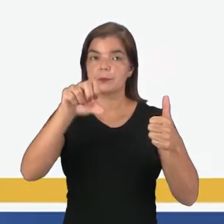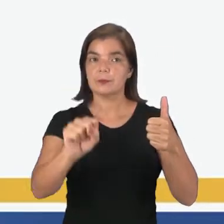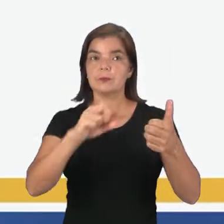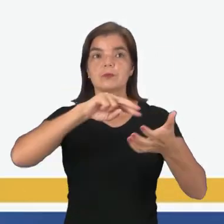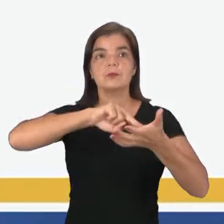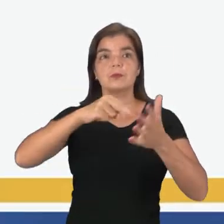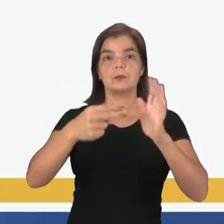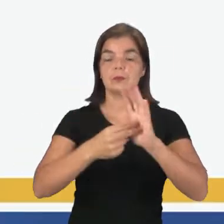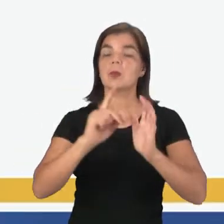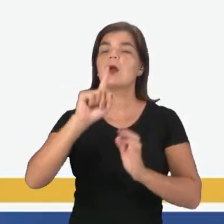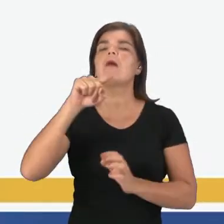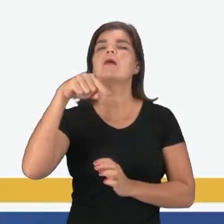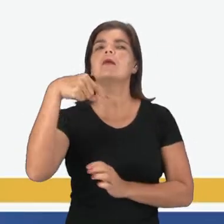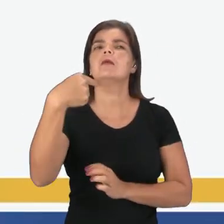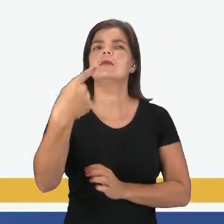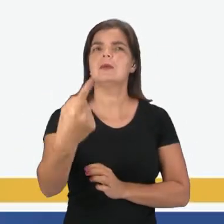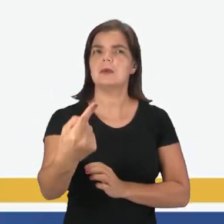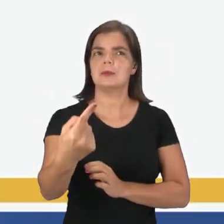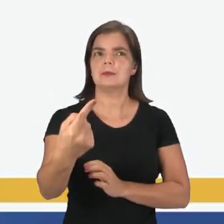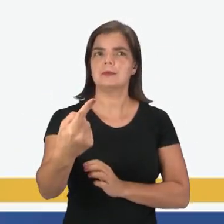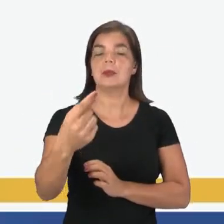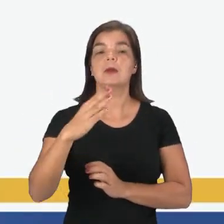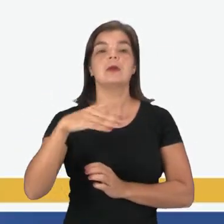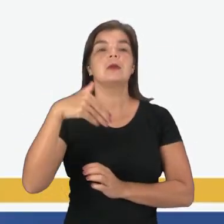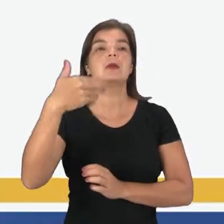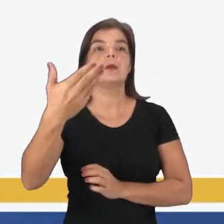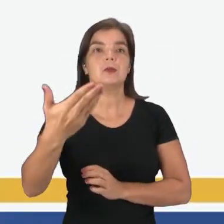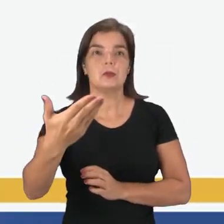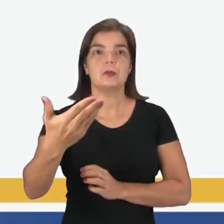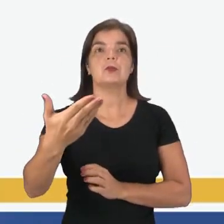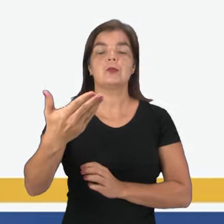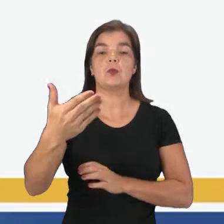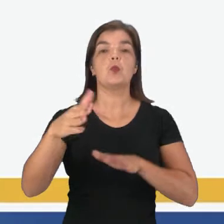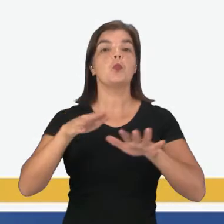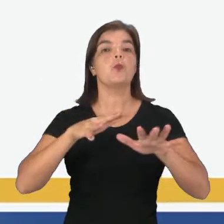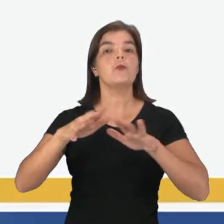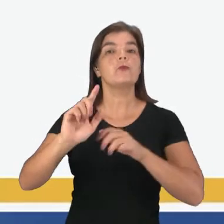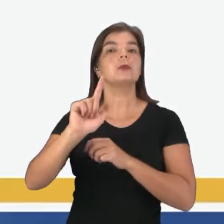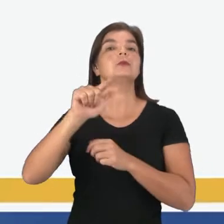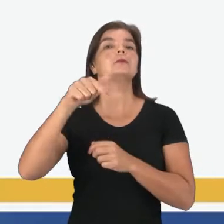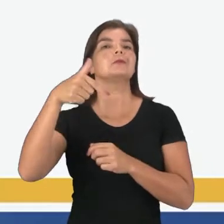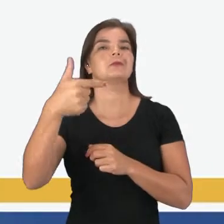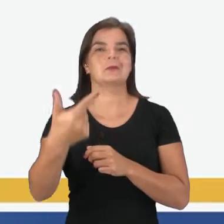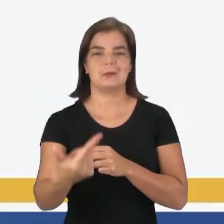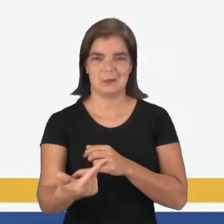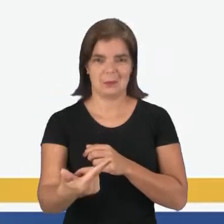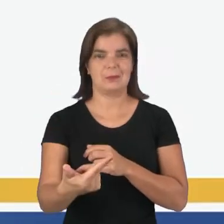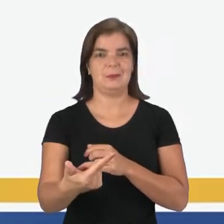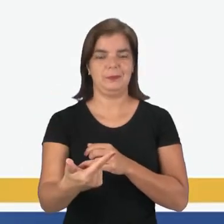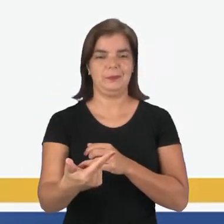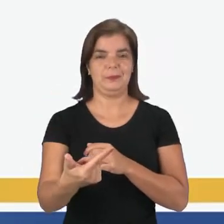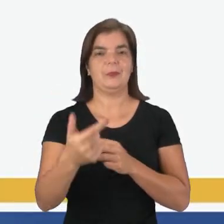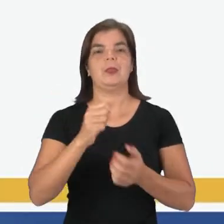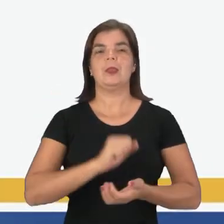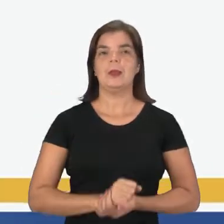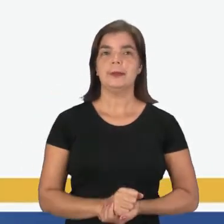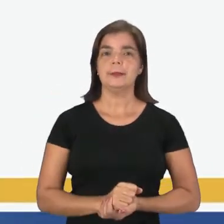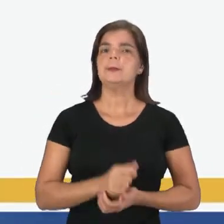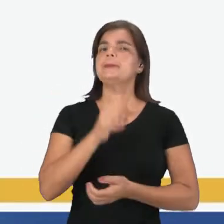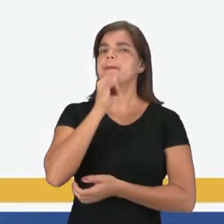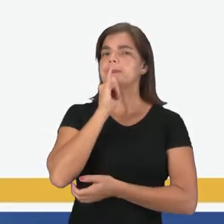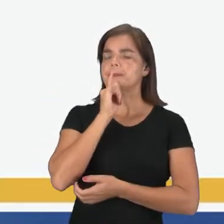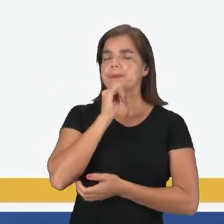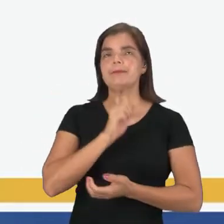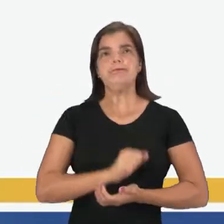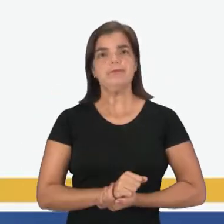trans, que significa além, para além ou movimento para